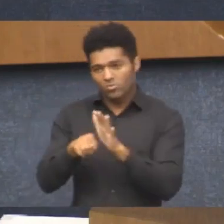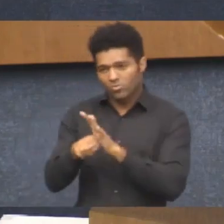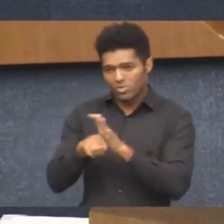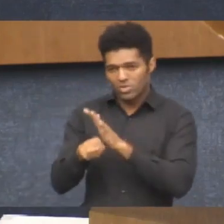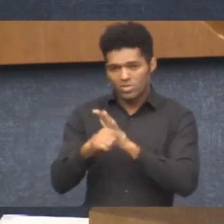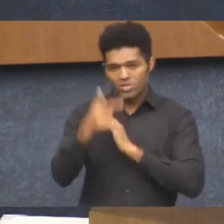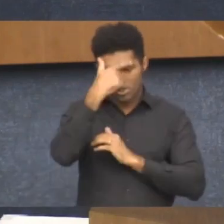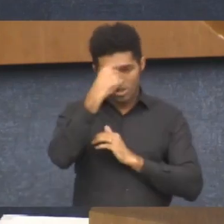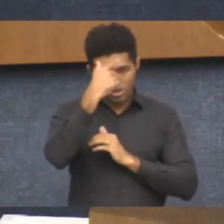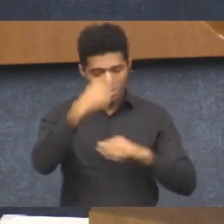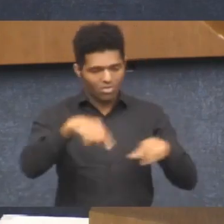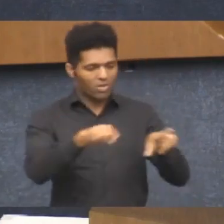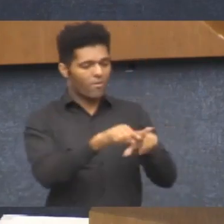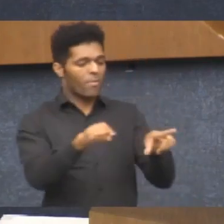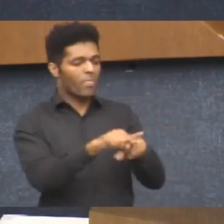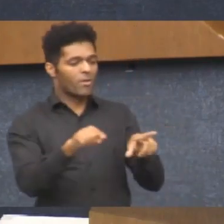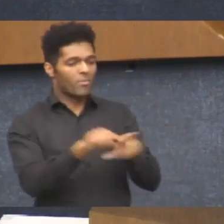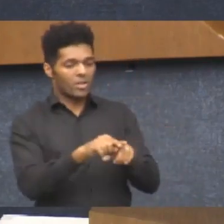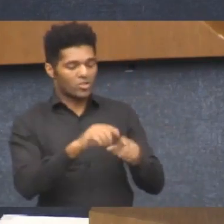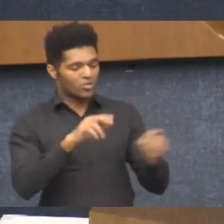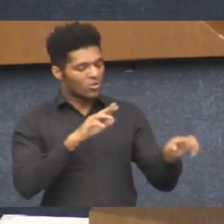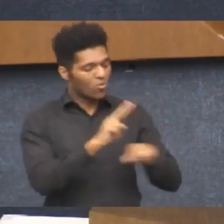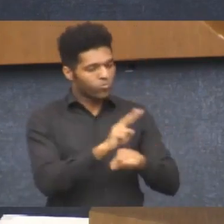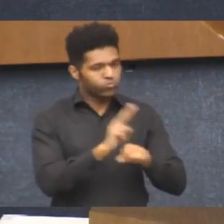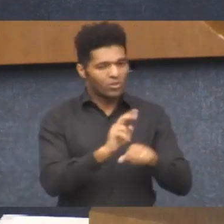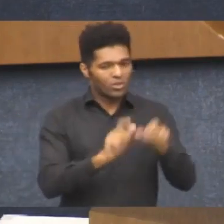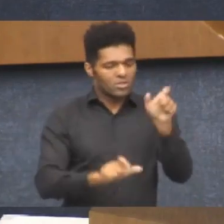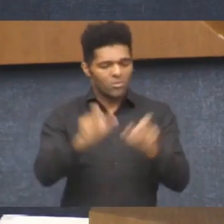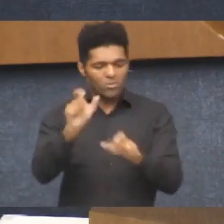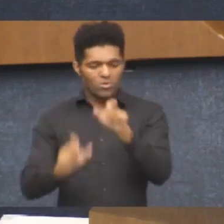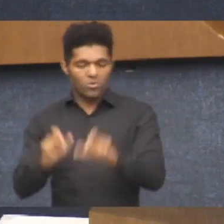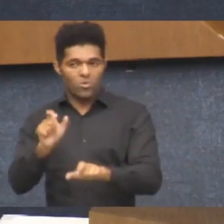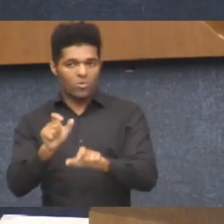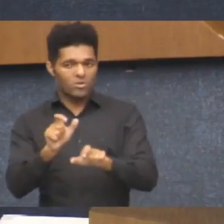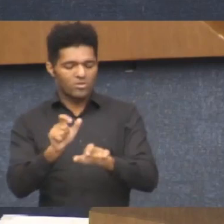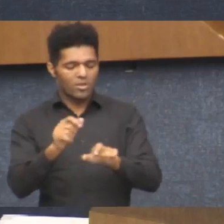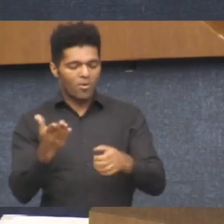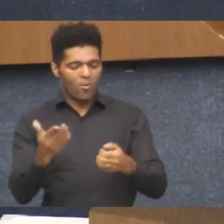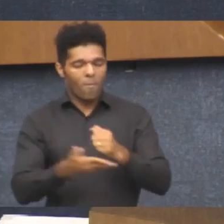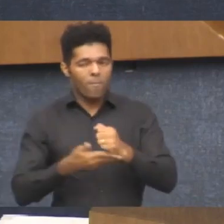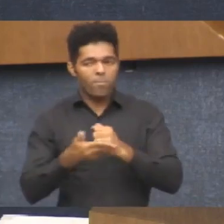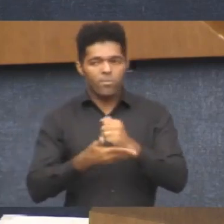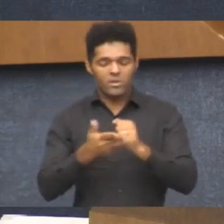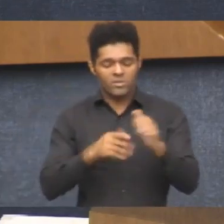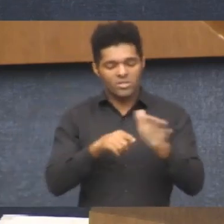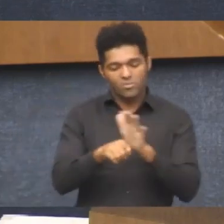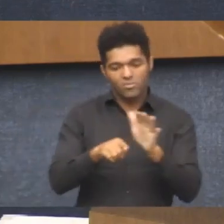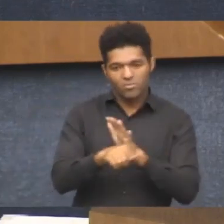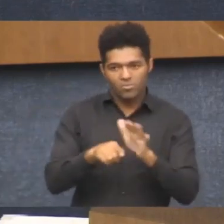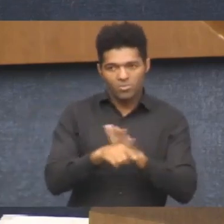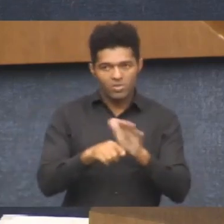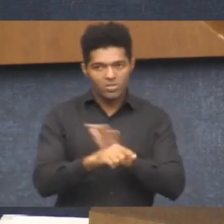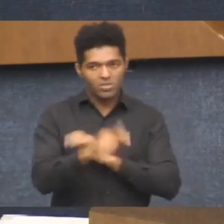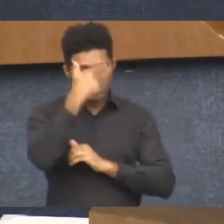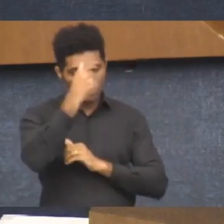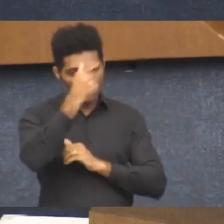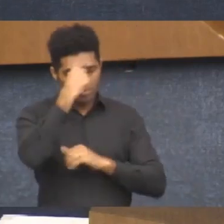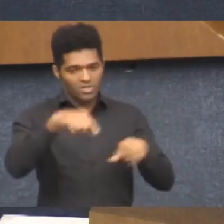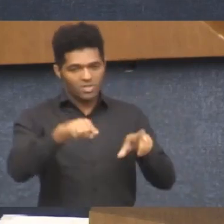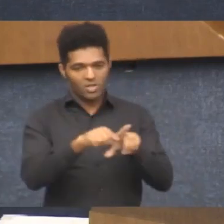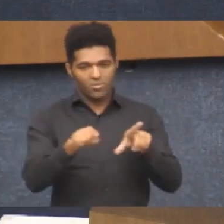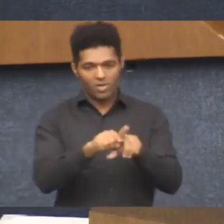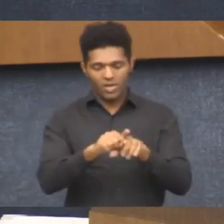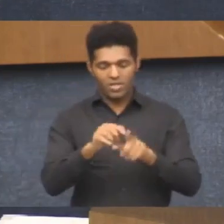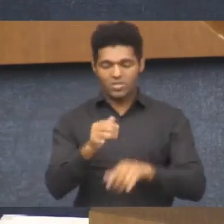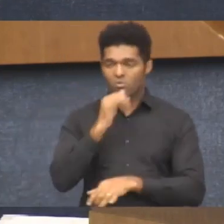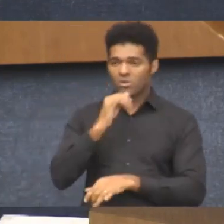trazendo as melhores evidências científicas. Isso é um exemplo que me deixou arrepiado, até hoje eu me lembro, Daniel, mas eu tenho certeza que tem outros tantos